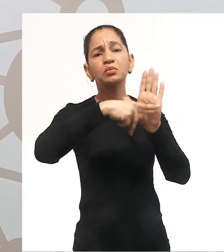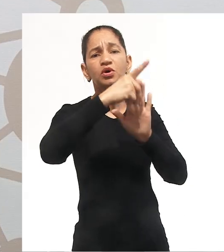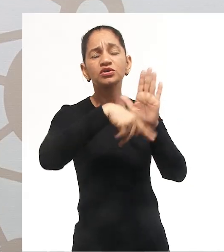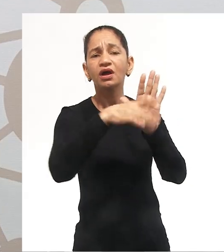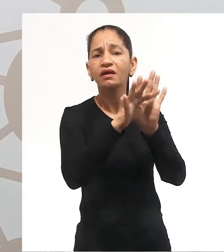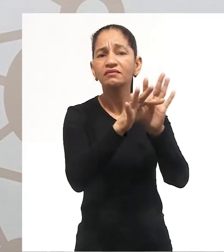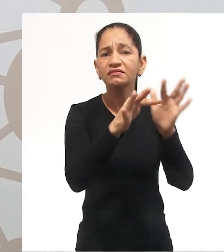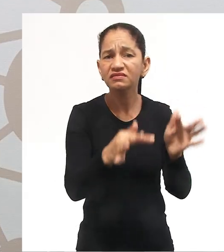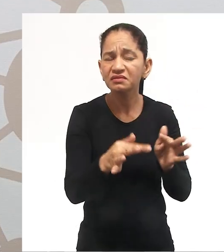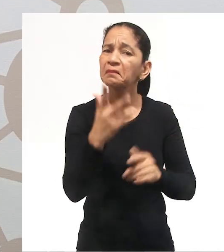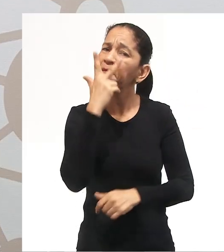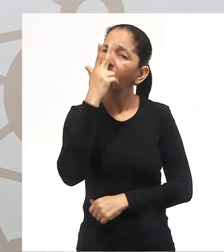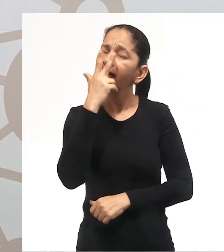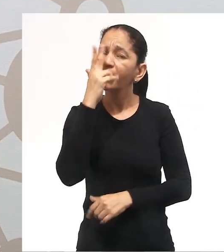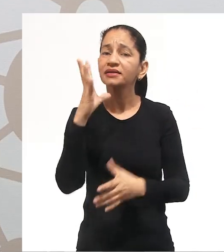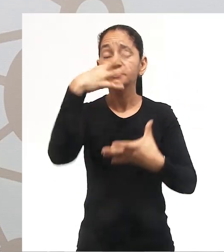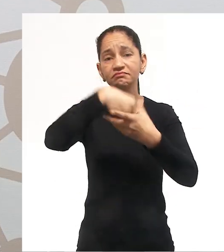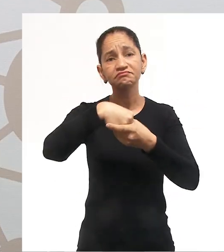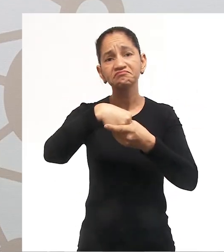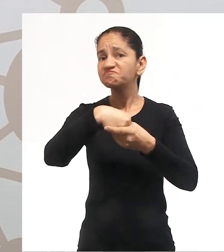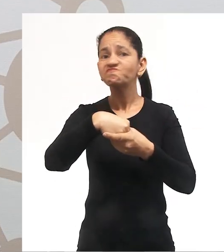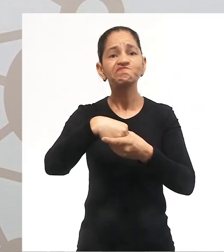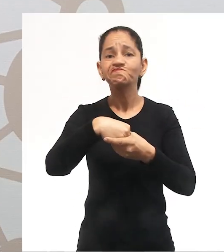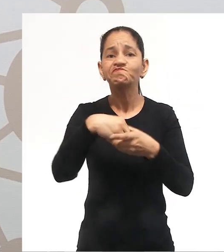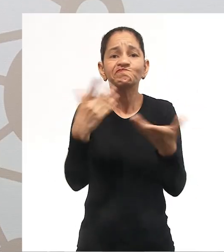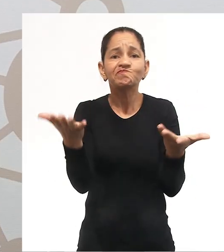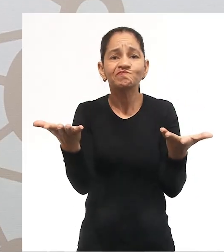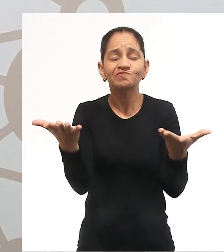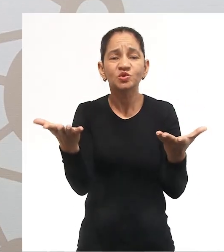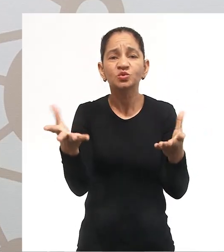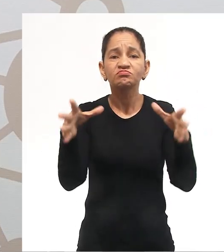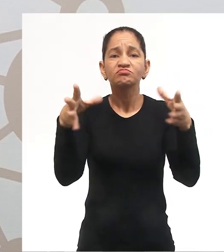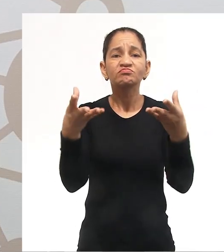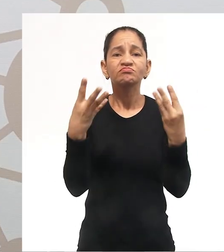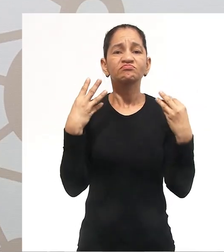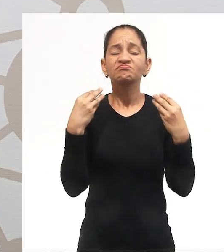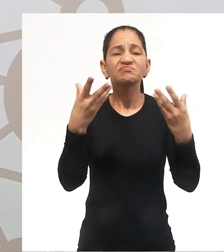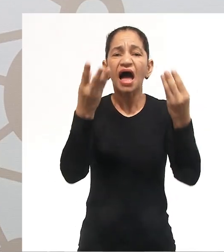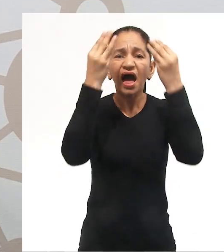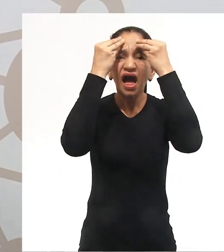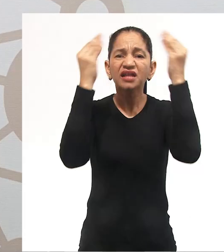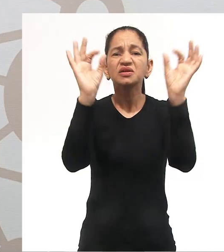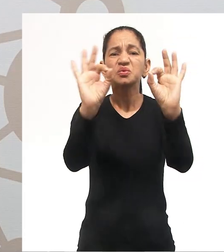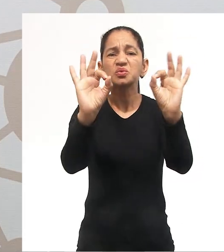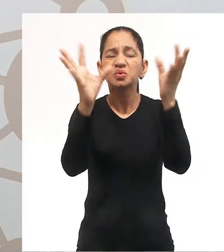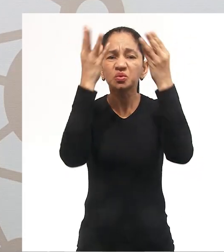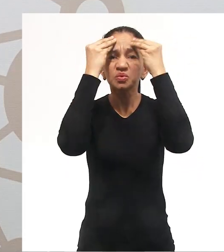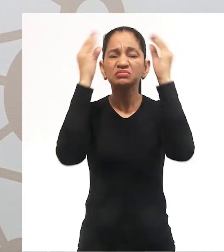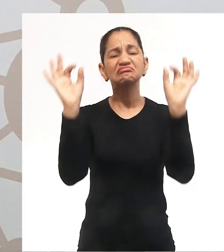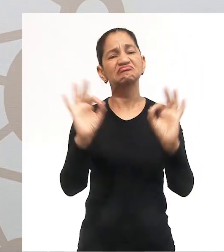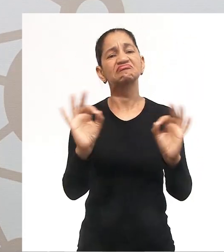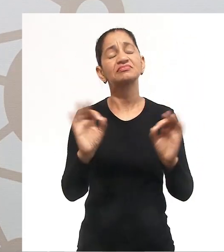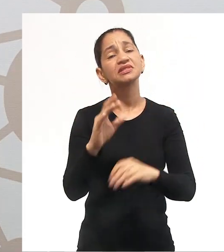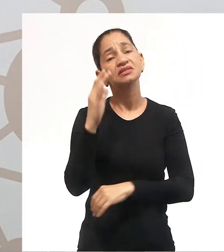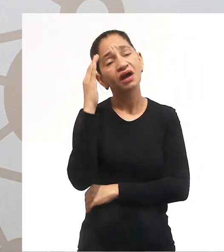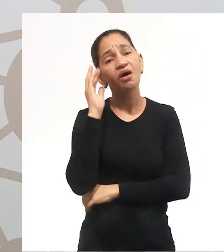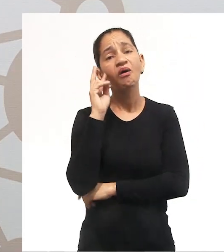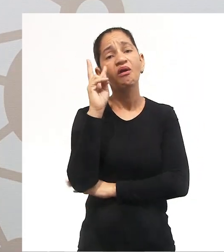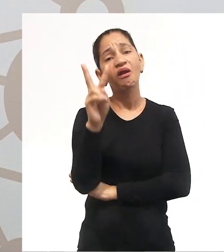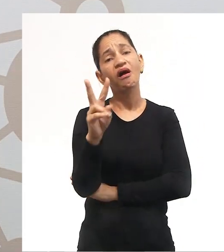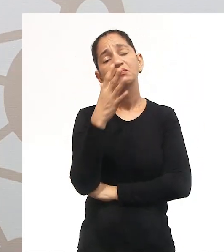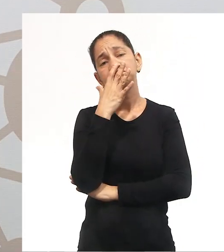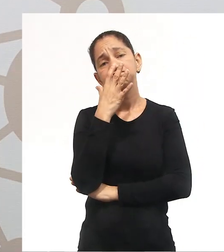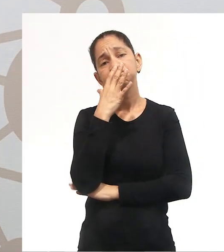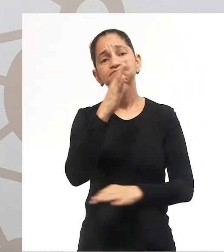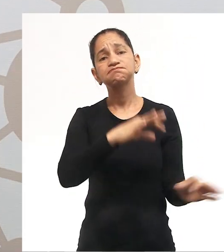práticas integradoras. Porque, às vezes, os alunos estão participando dentro da sala de aula e nem sabem. Então, ele vai ver o nosso modelo, vai ver o nosso post, ele